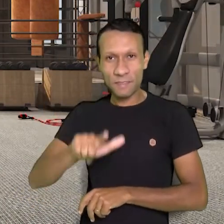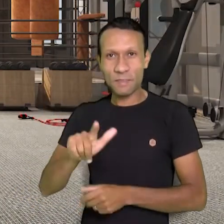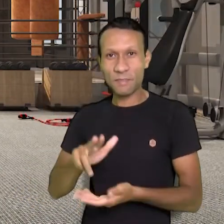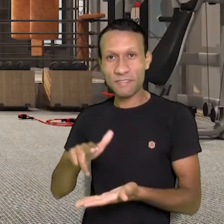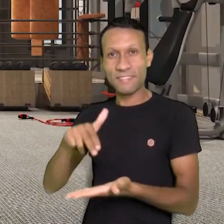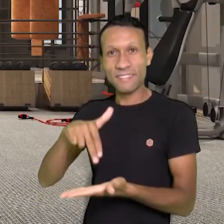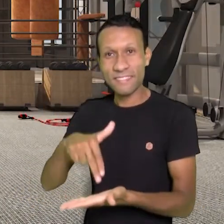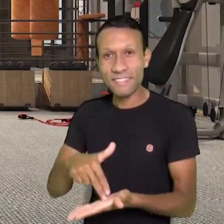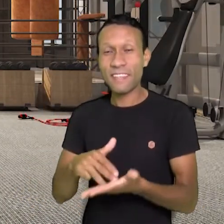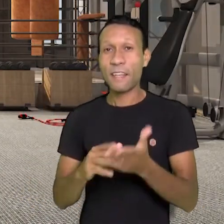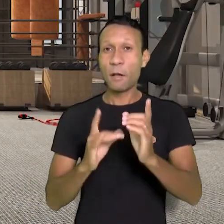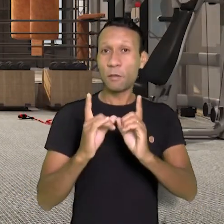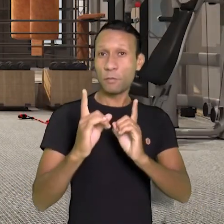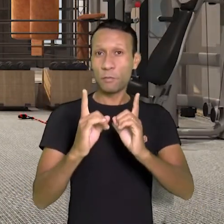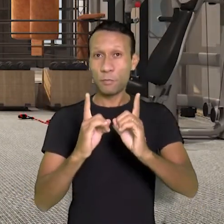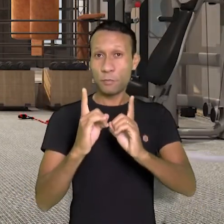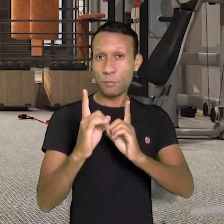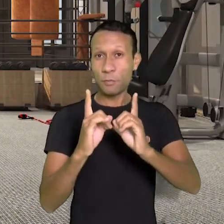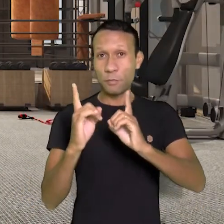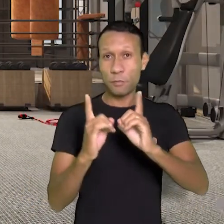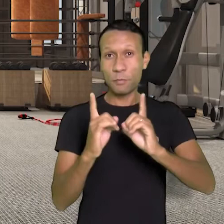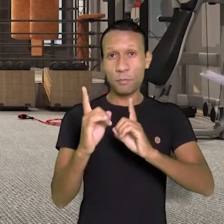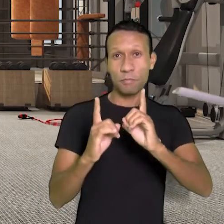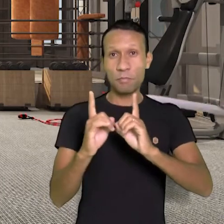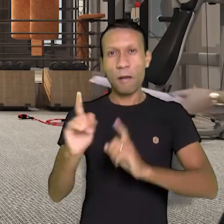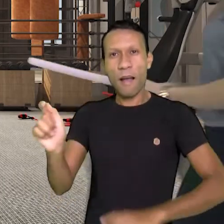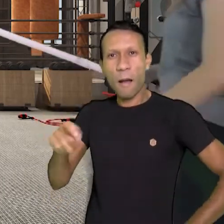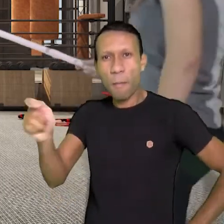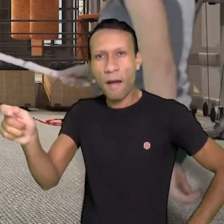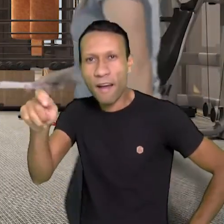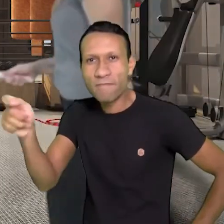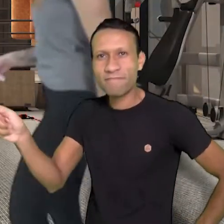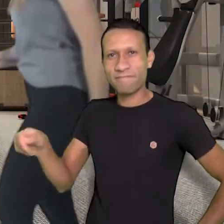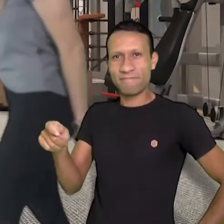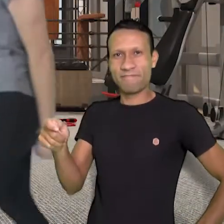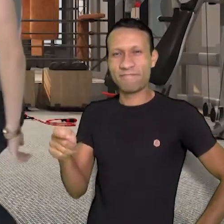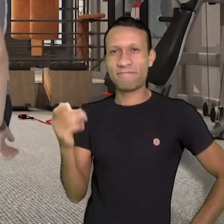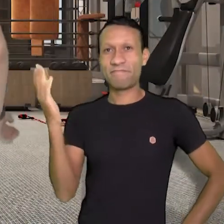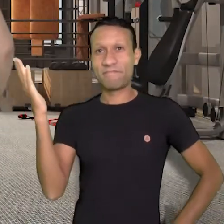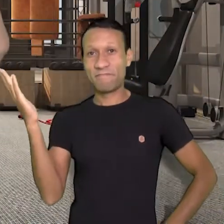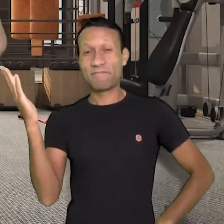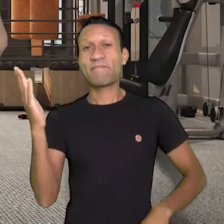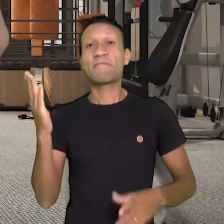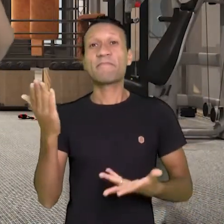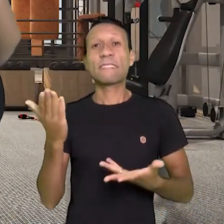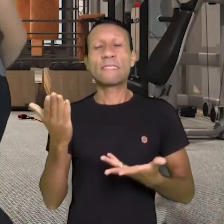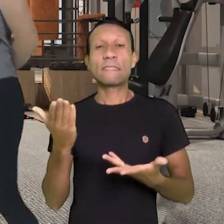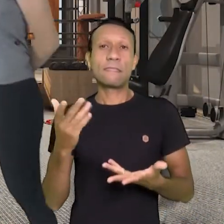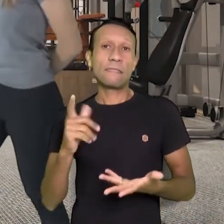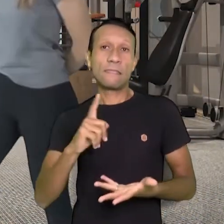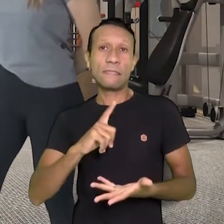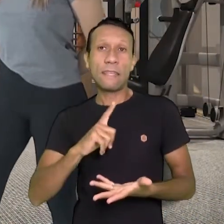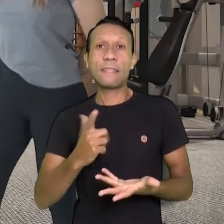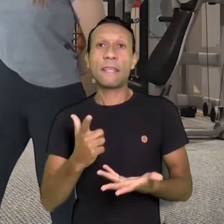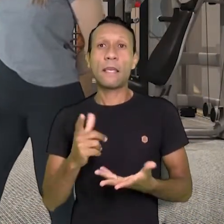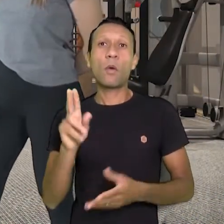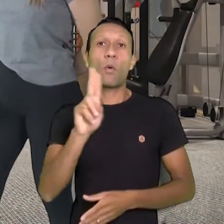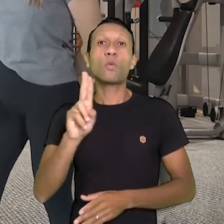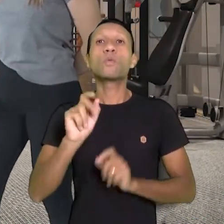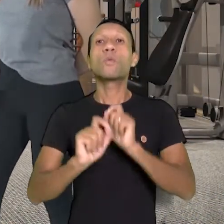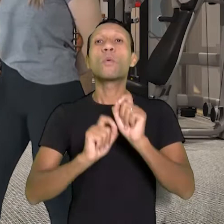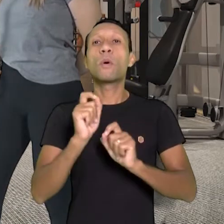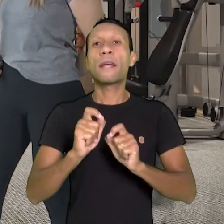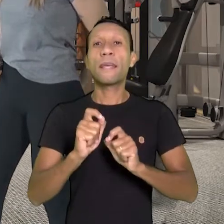disputar comigo uma luta de esgrima e veja geralmente nada esgrima se usa o